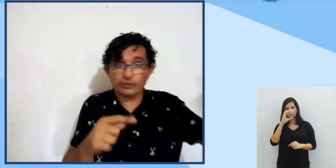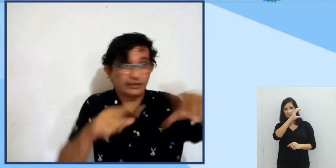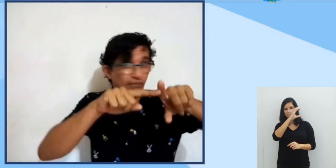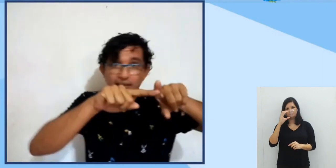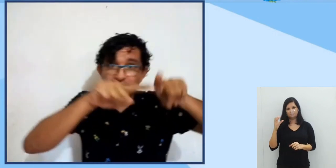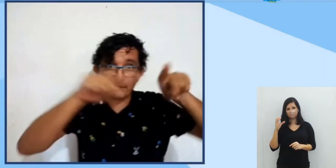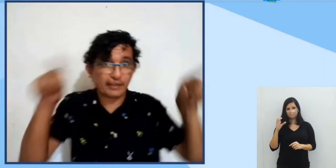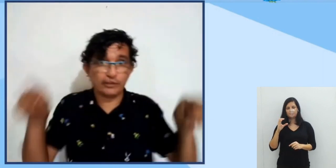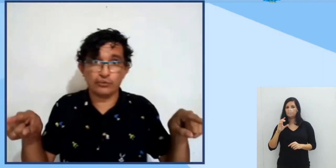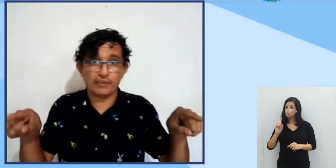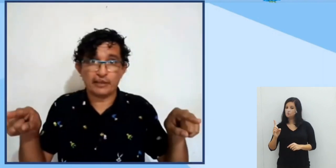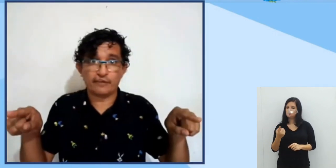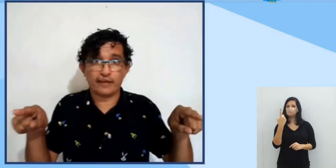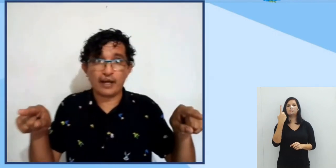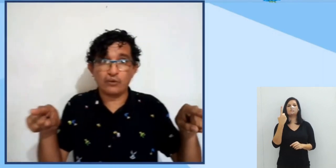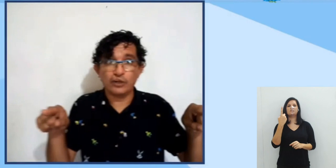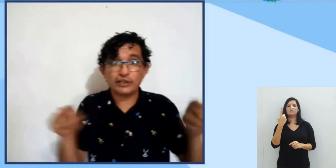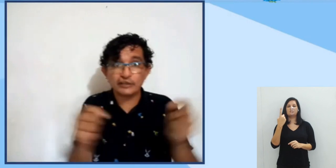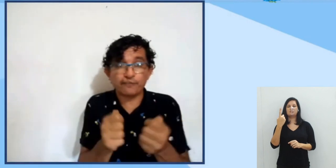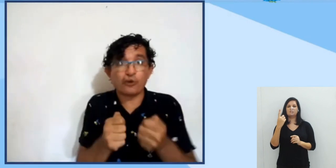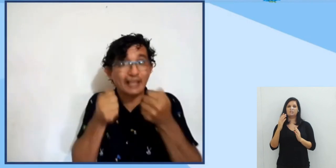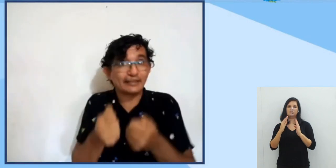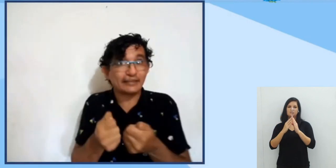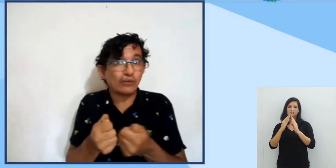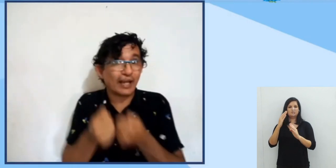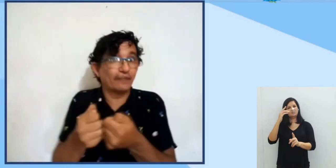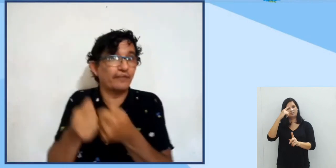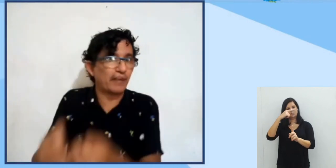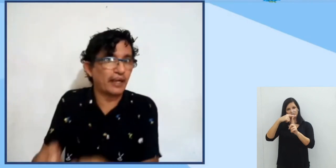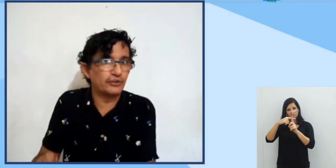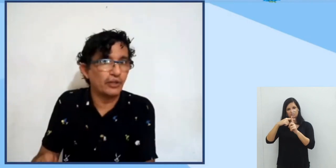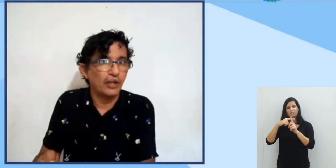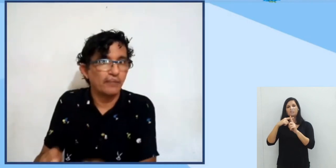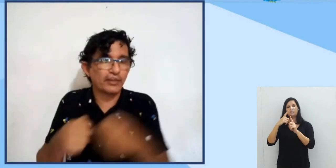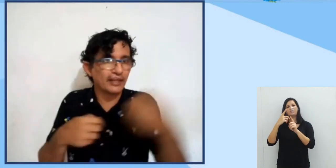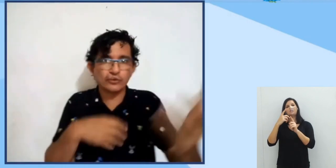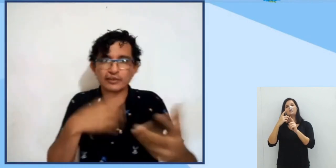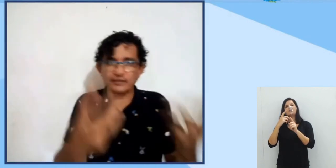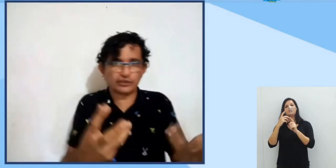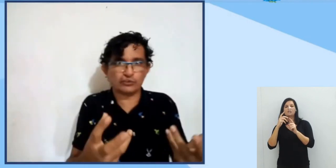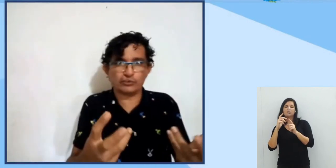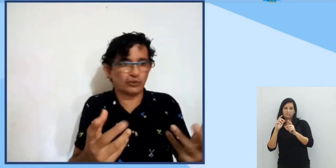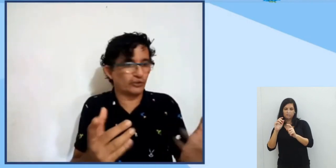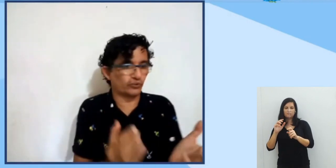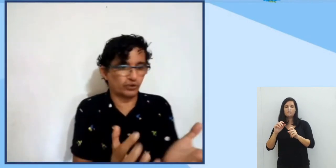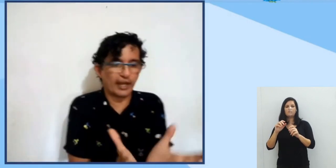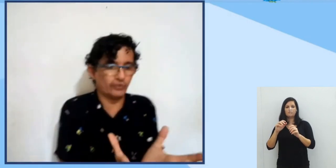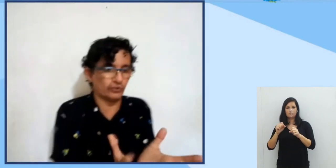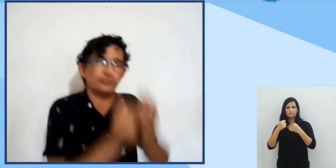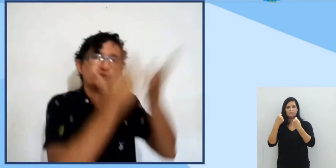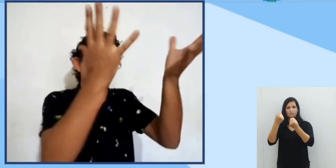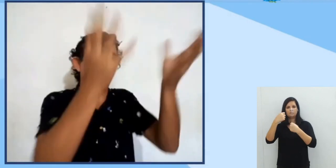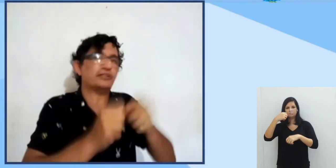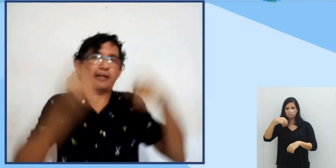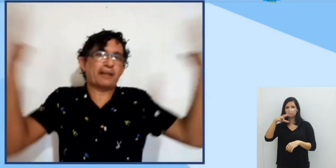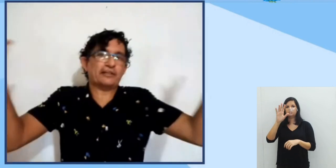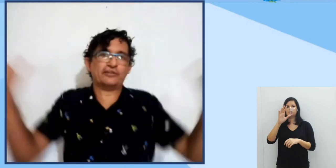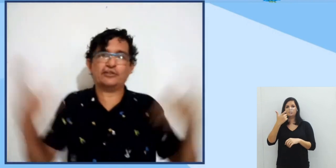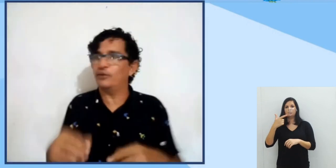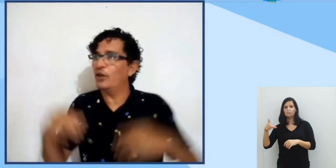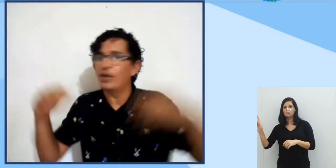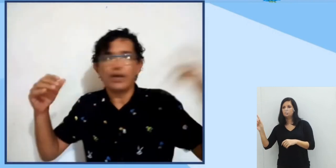única instituição nesse período medieval que se fortaleceu cada vez mais. Porque as outras instituições, os reinos, surgiam